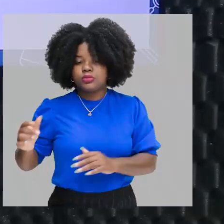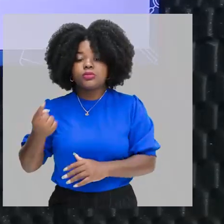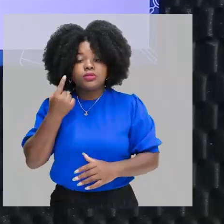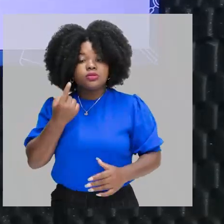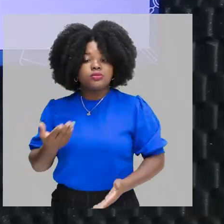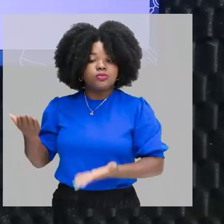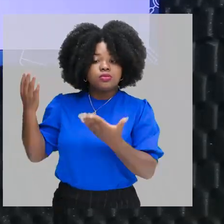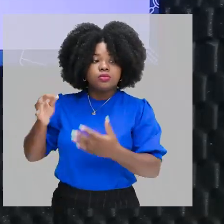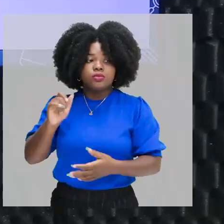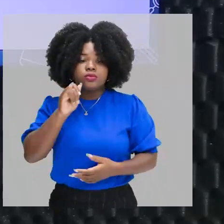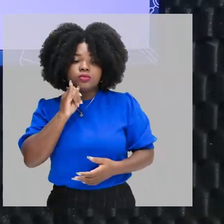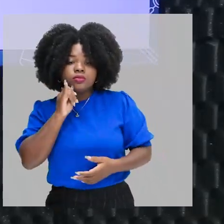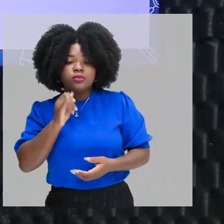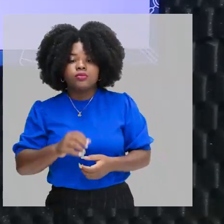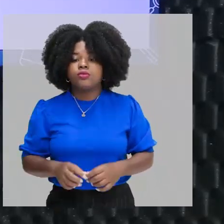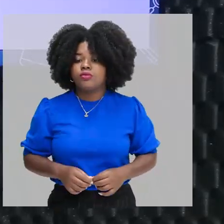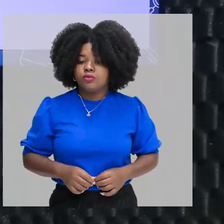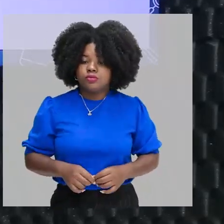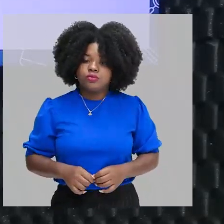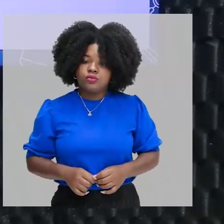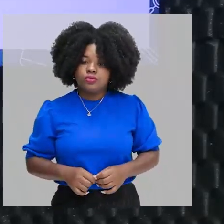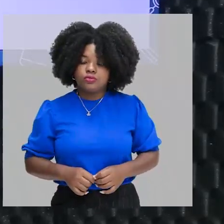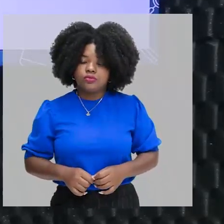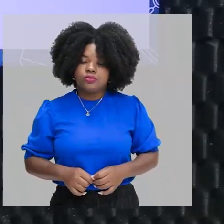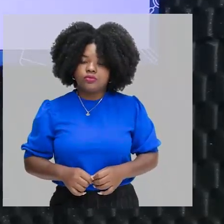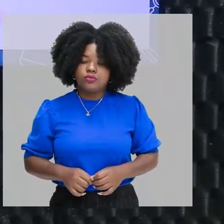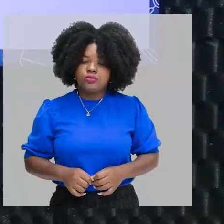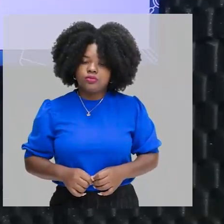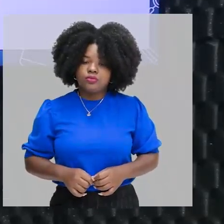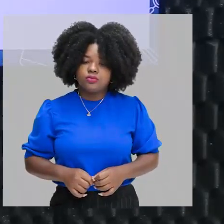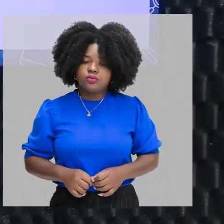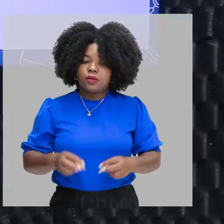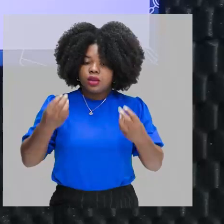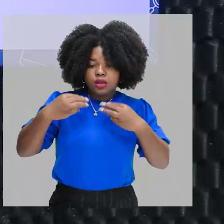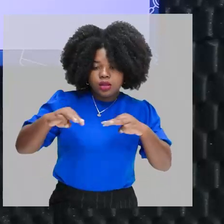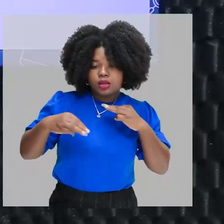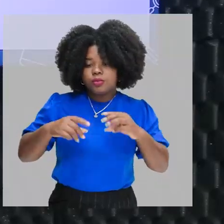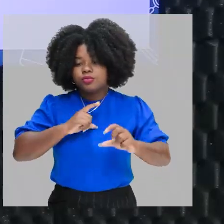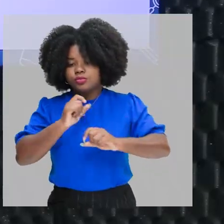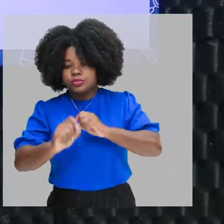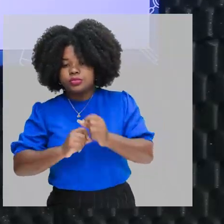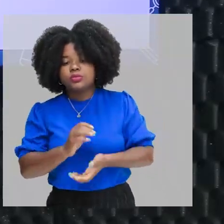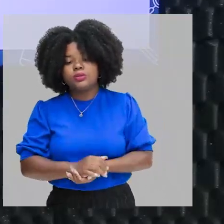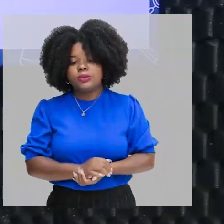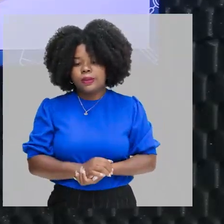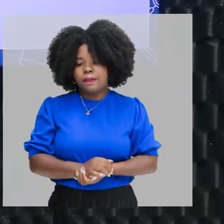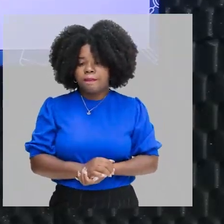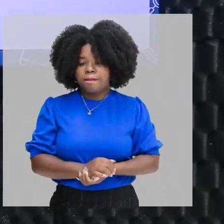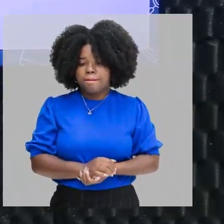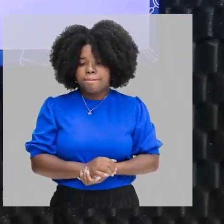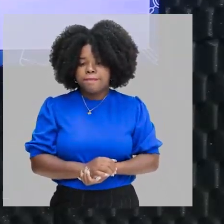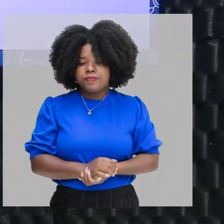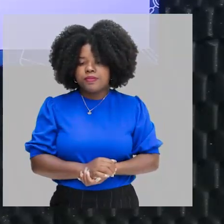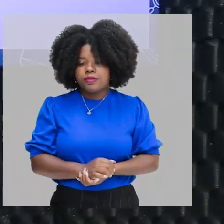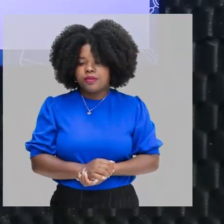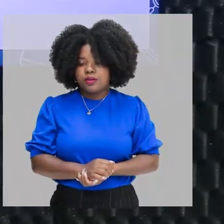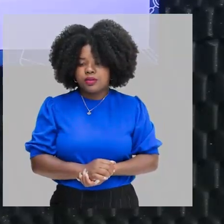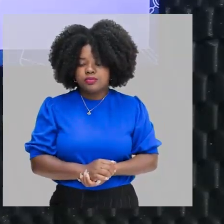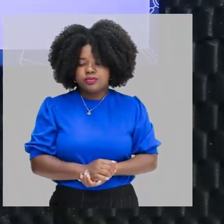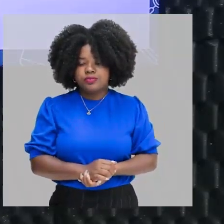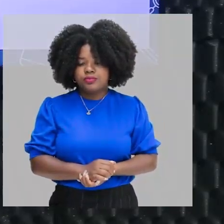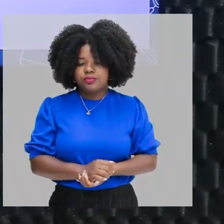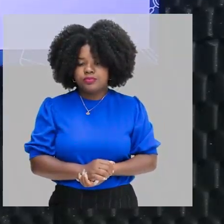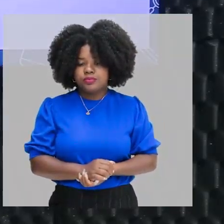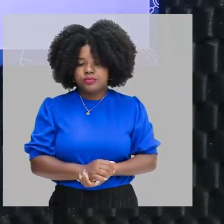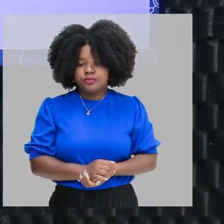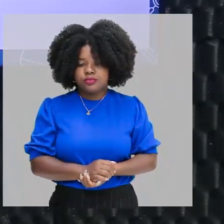da música Stand Up for Your Life. A música diz: Get up, stand up. Stand up for your rights.